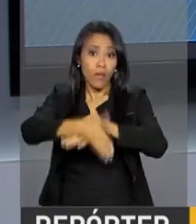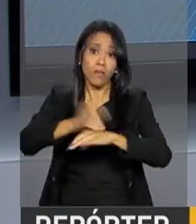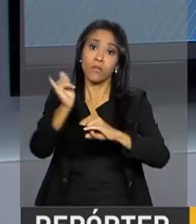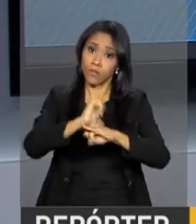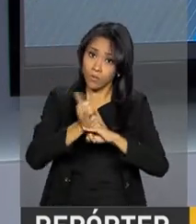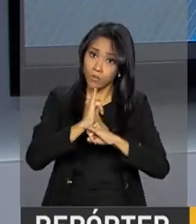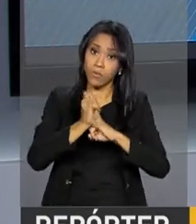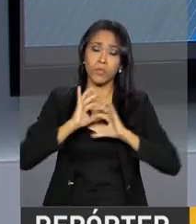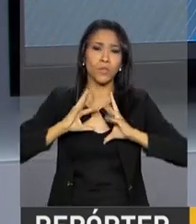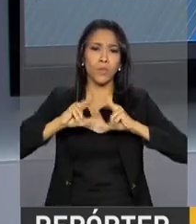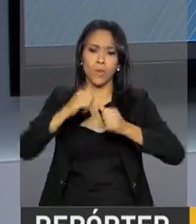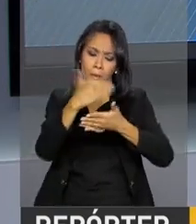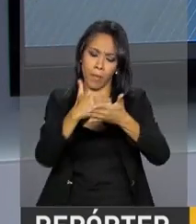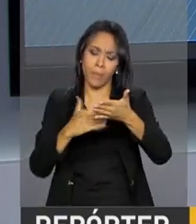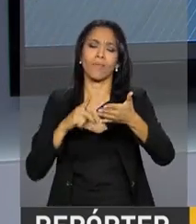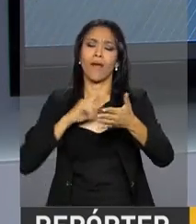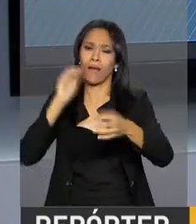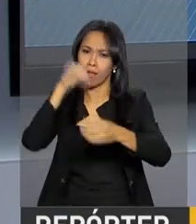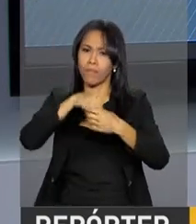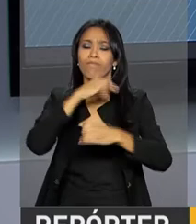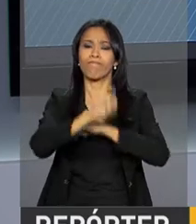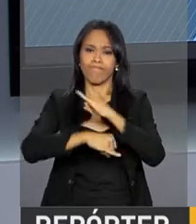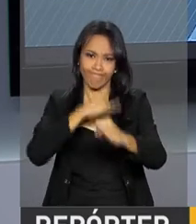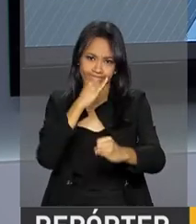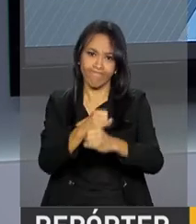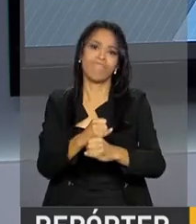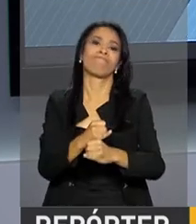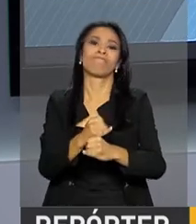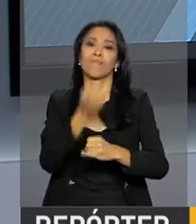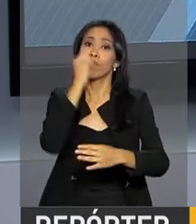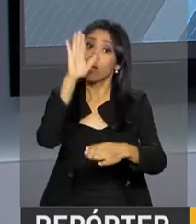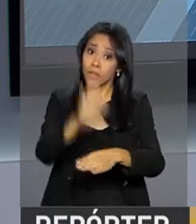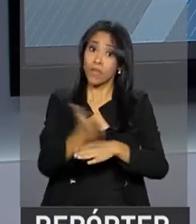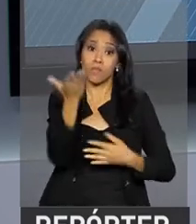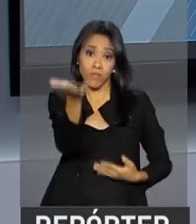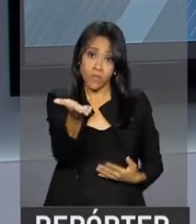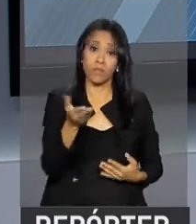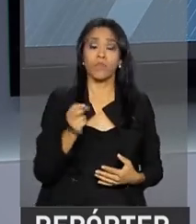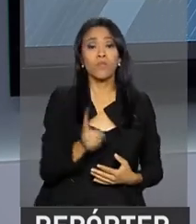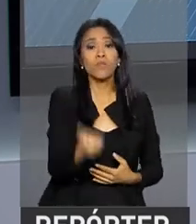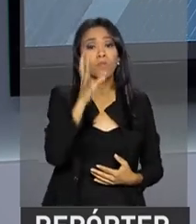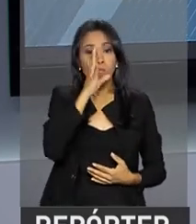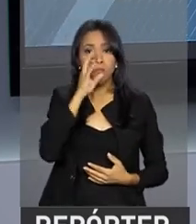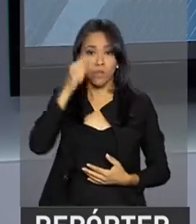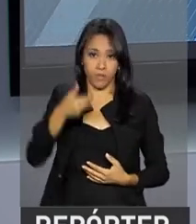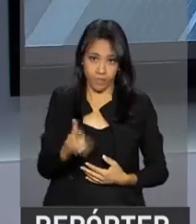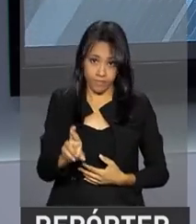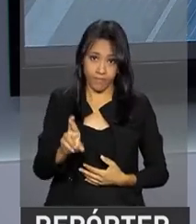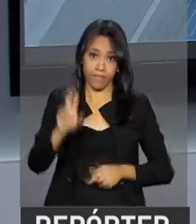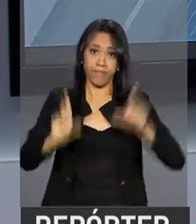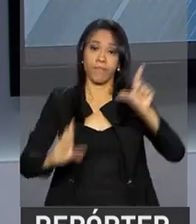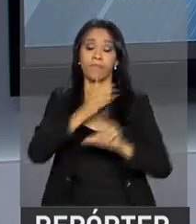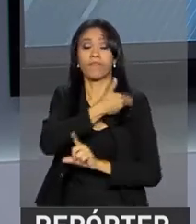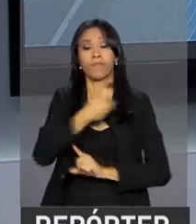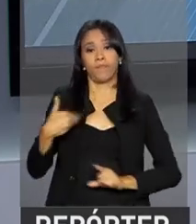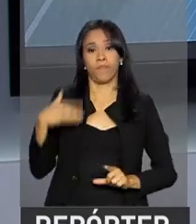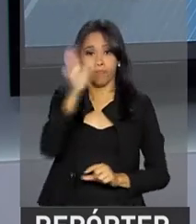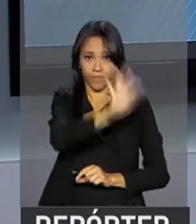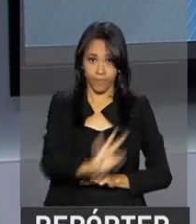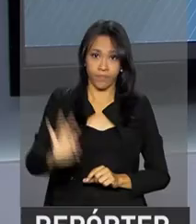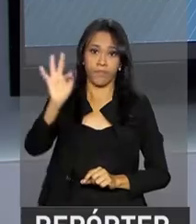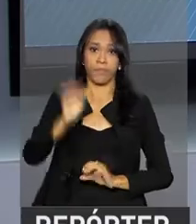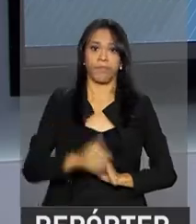e toda a nossa programação também está na internet uma boa tarde pra você e continue com a gente da nbr a tv do governo